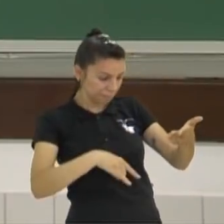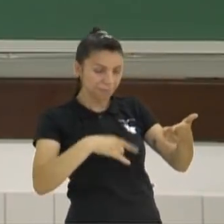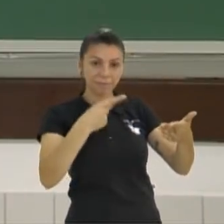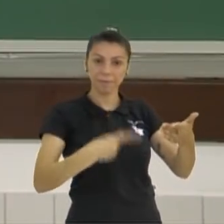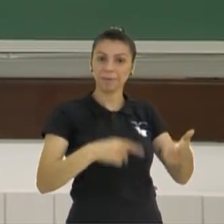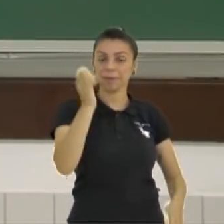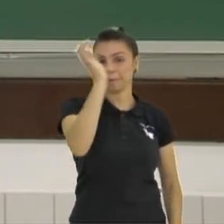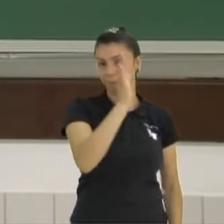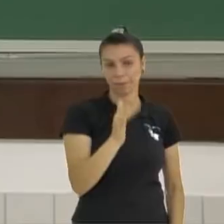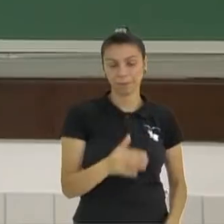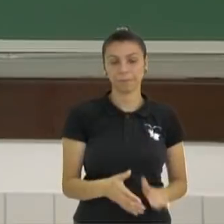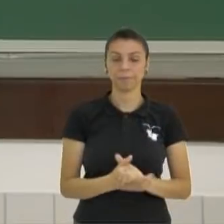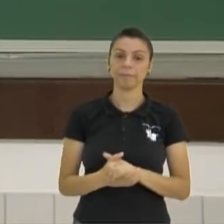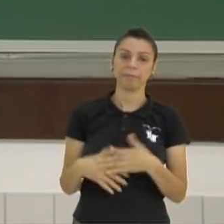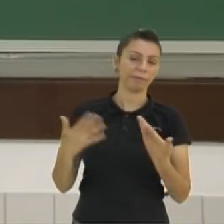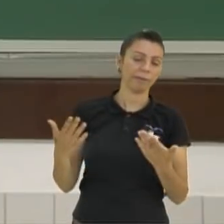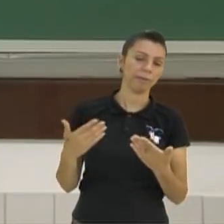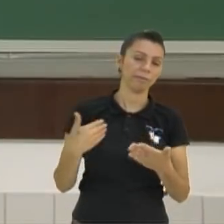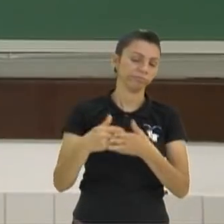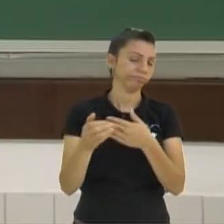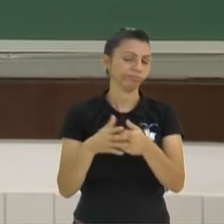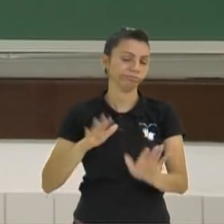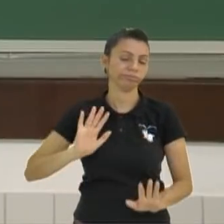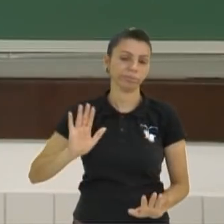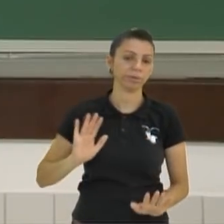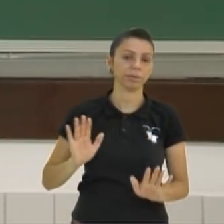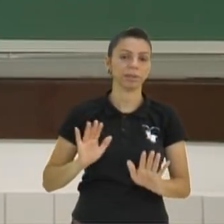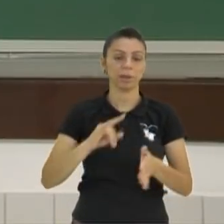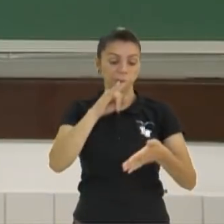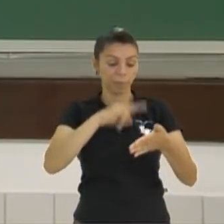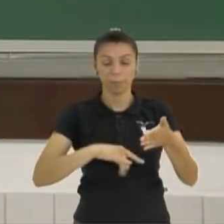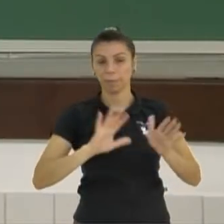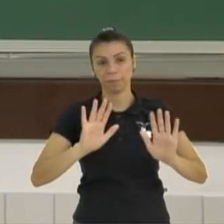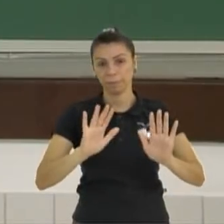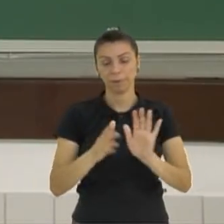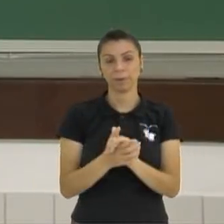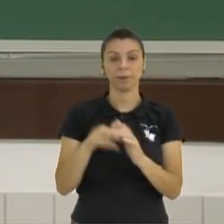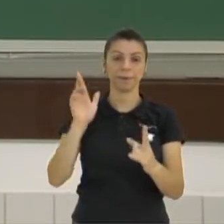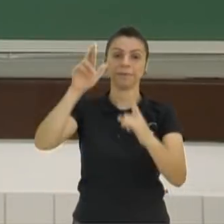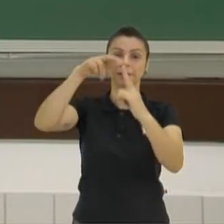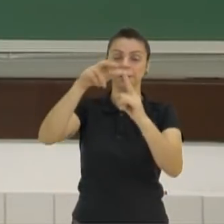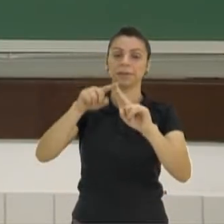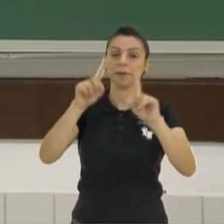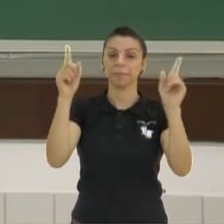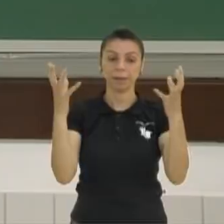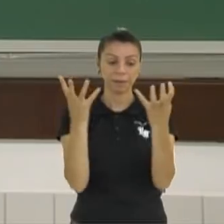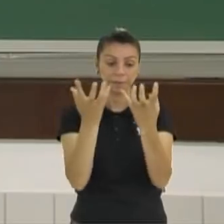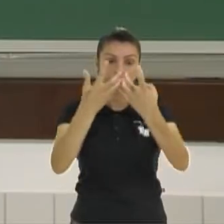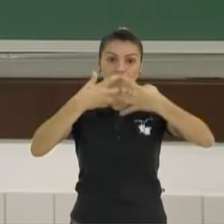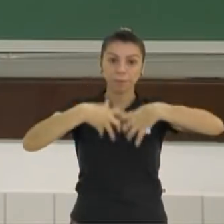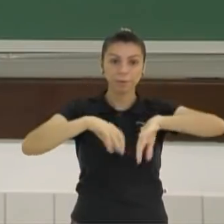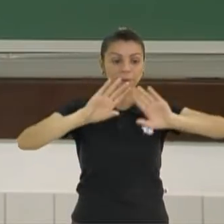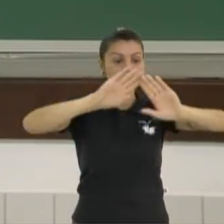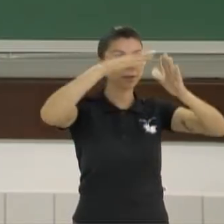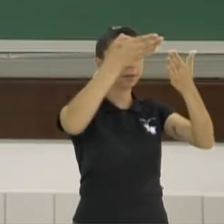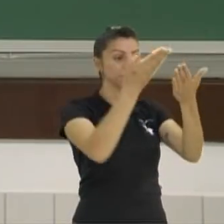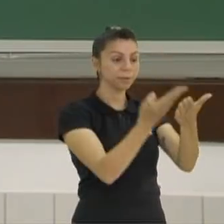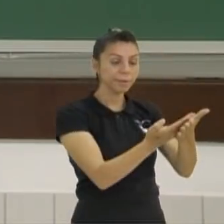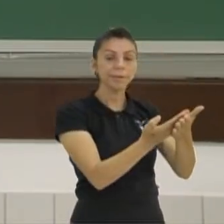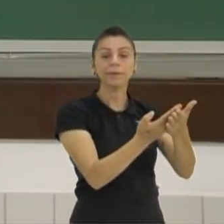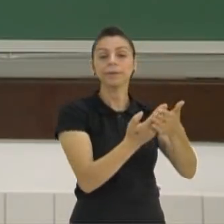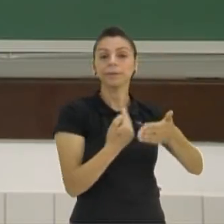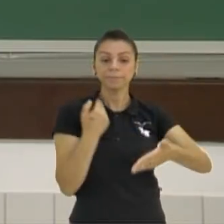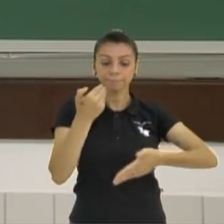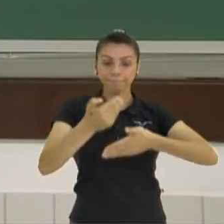que não importa a citação do documento, é mais para vocês saberem, uma das funções da escola é nos tornar cada vez